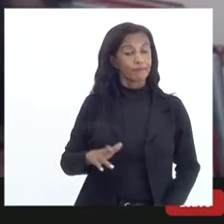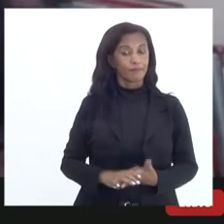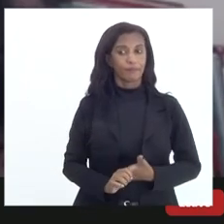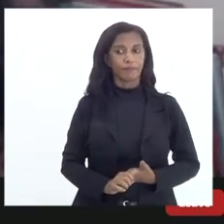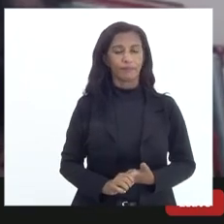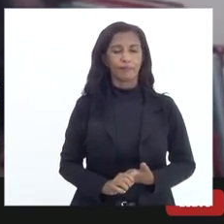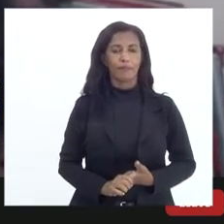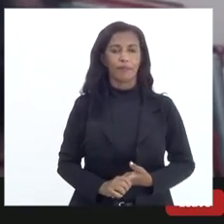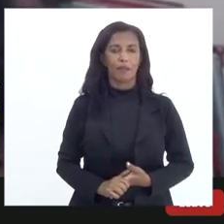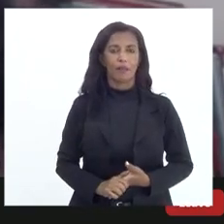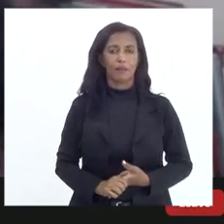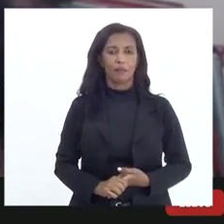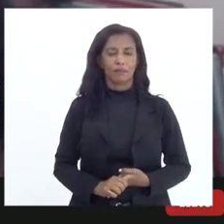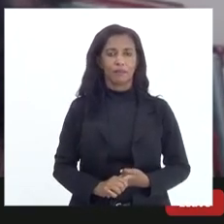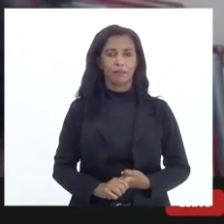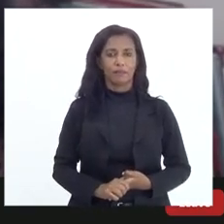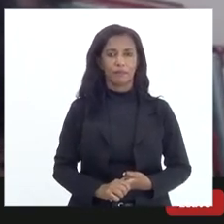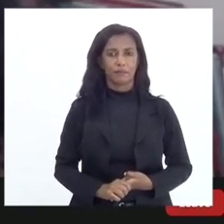da...